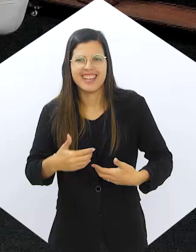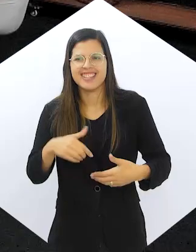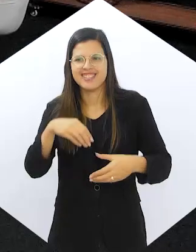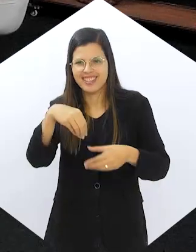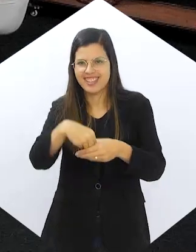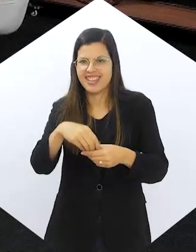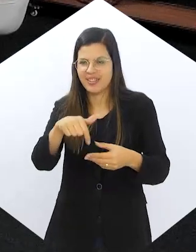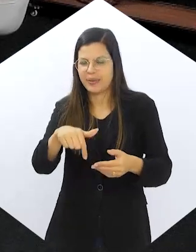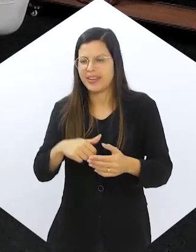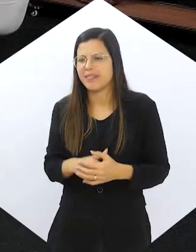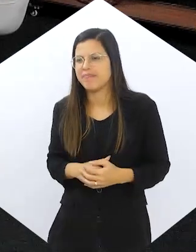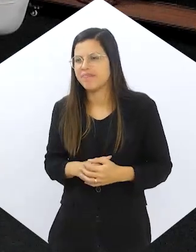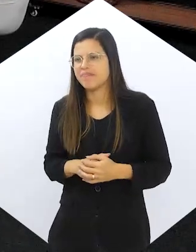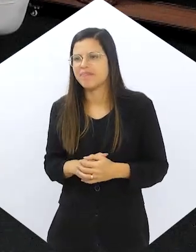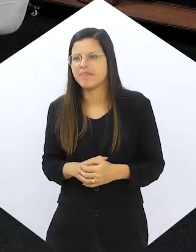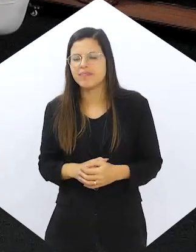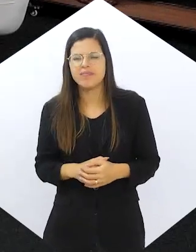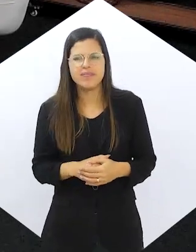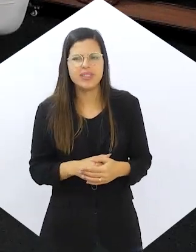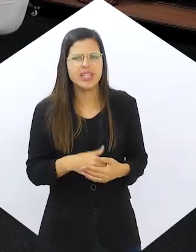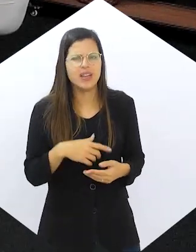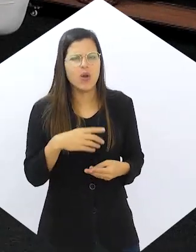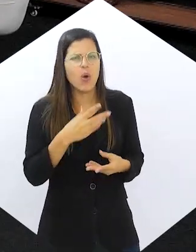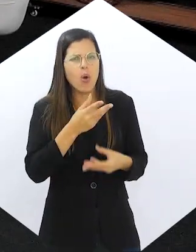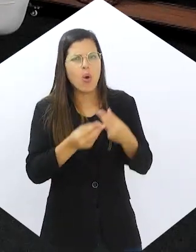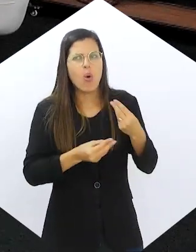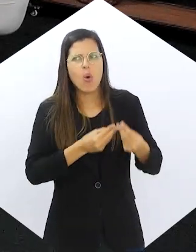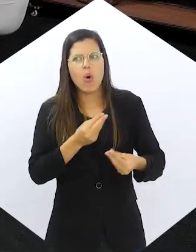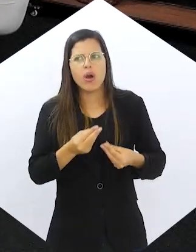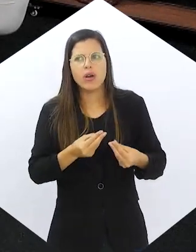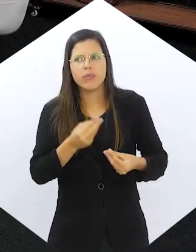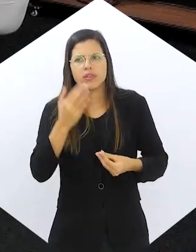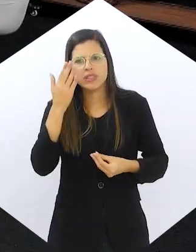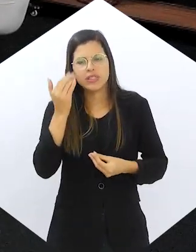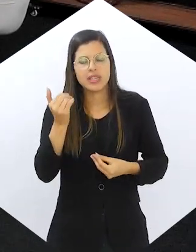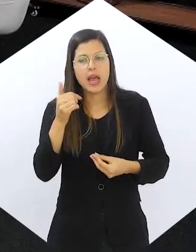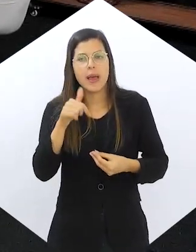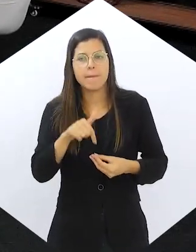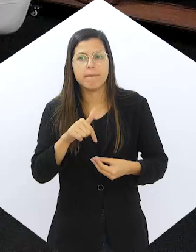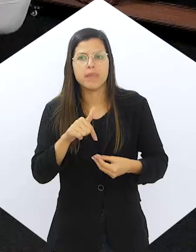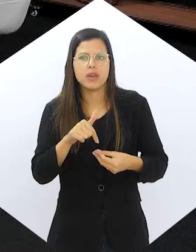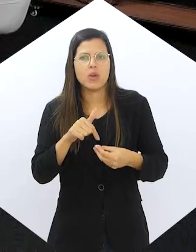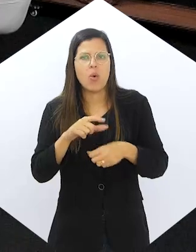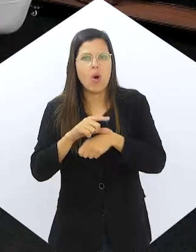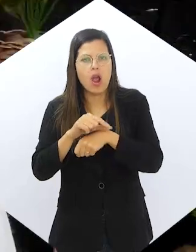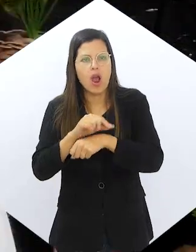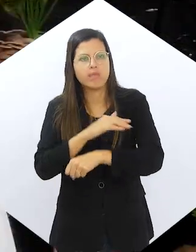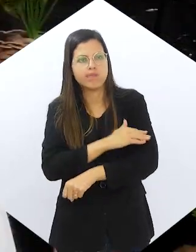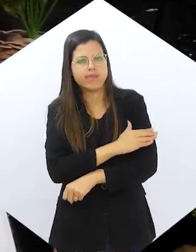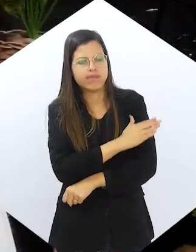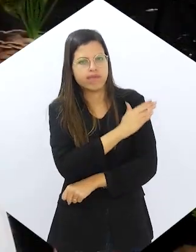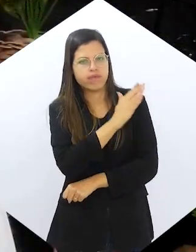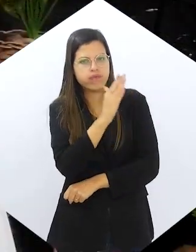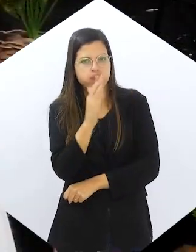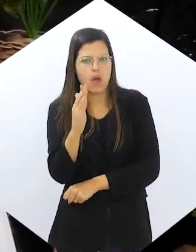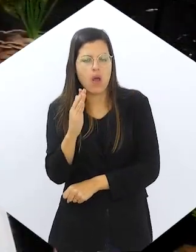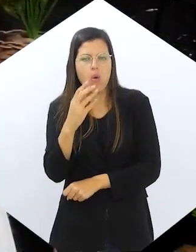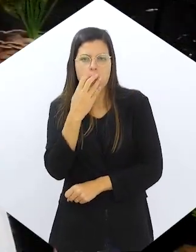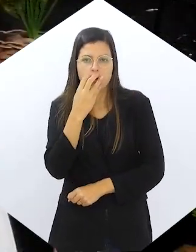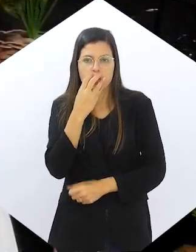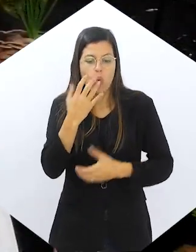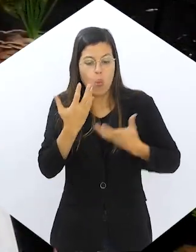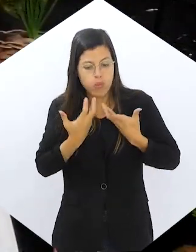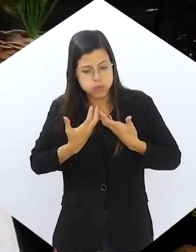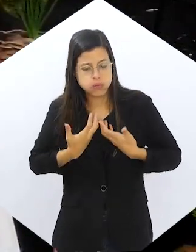né? E tem isso. Como é que você sabe? Olha, eu passei do limite. Eu já estou há muito tempo nesse local e o cachorro